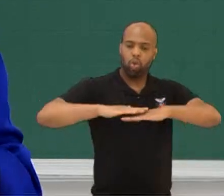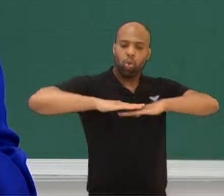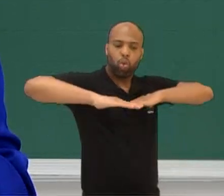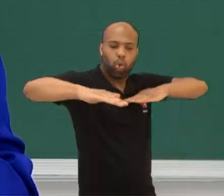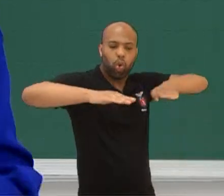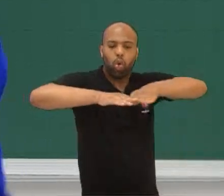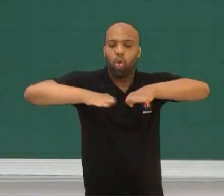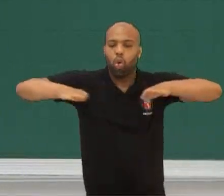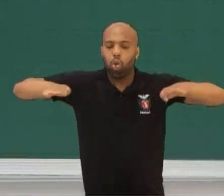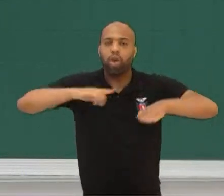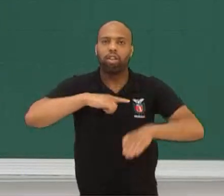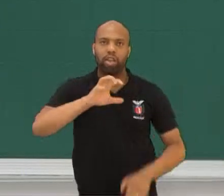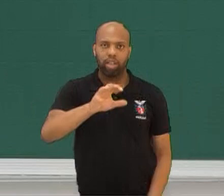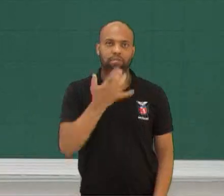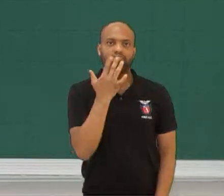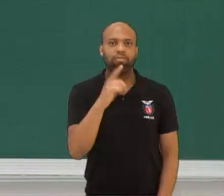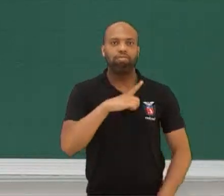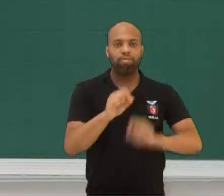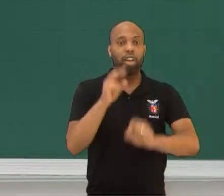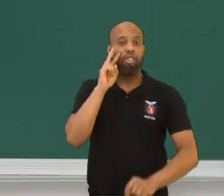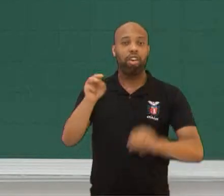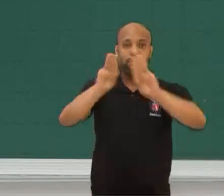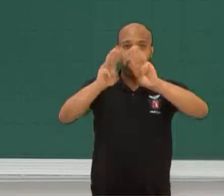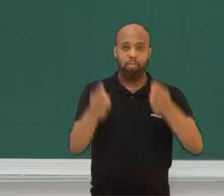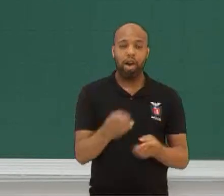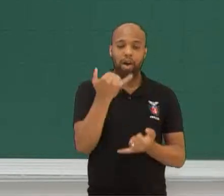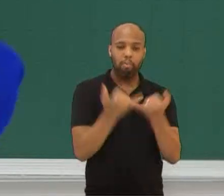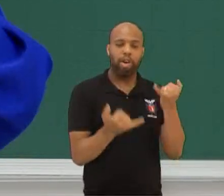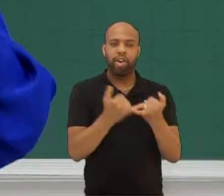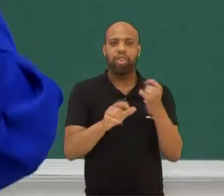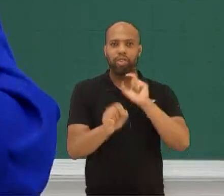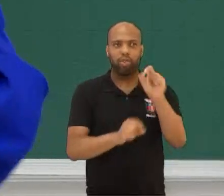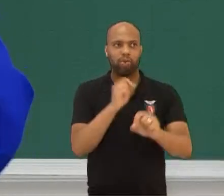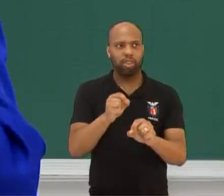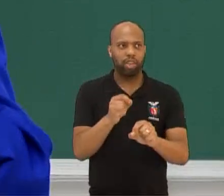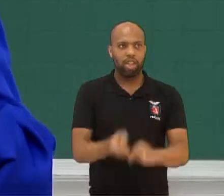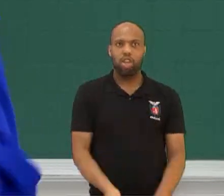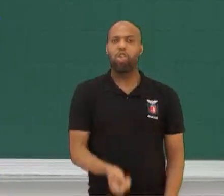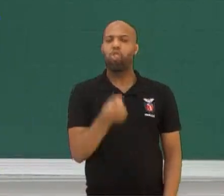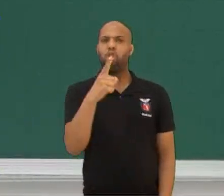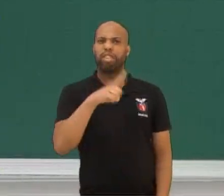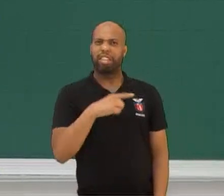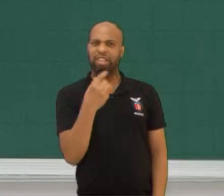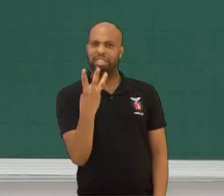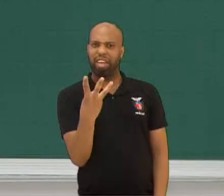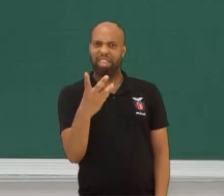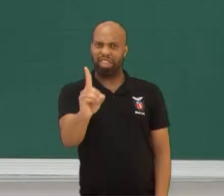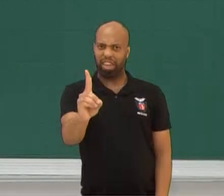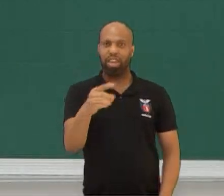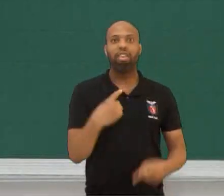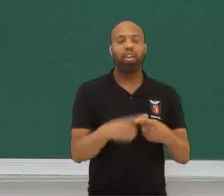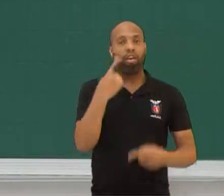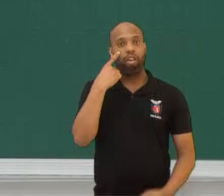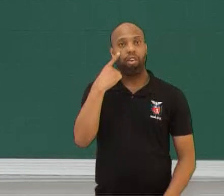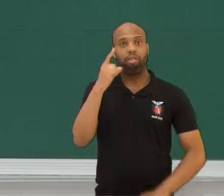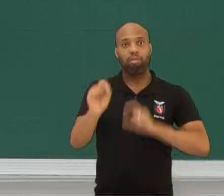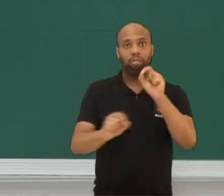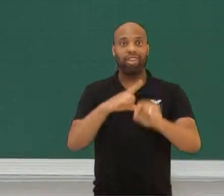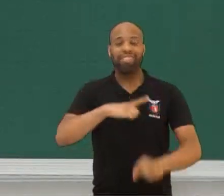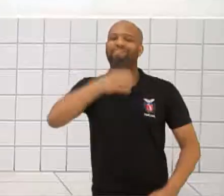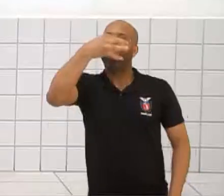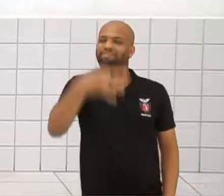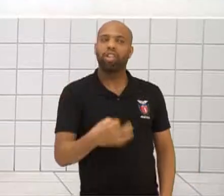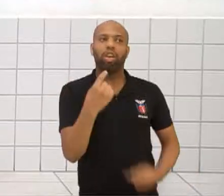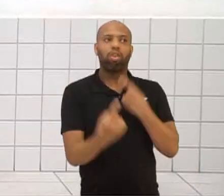essa dimensão das cores, você olha o mapa, dá a impressão literalmente que ele salta aos olhos em 3D. Então, aqui dá para você ver